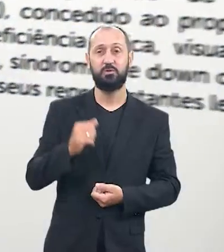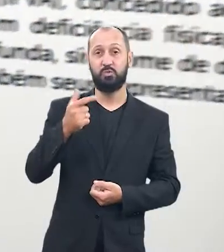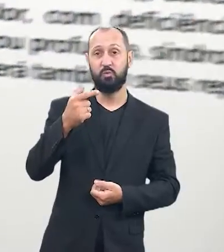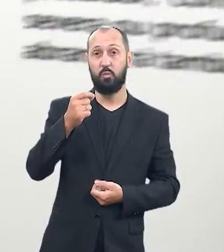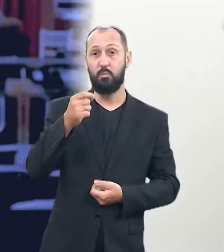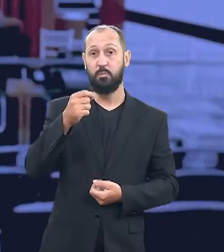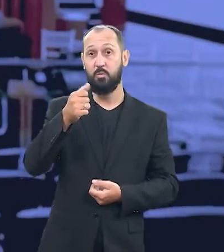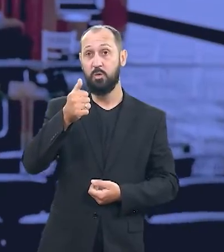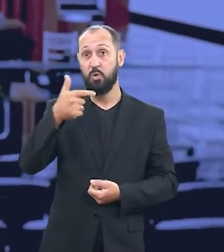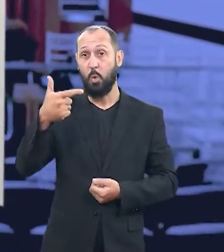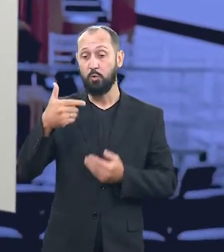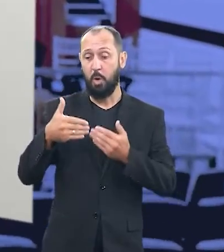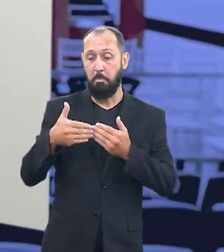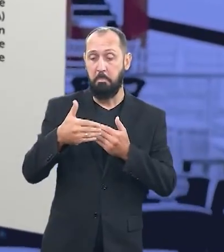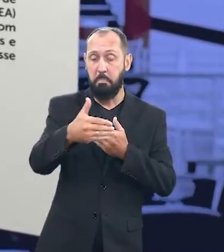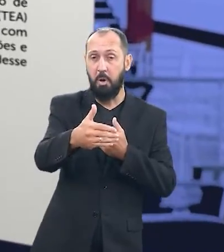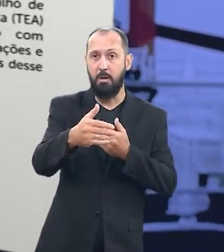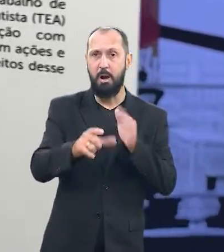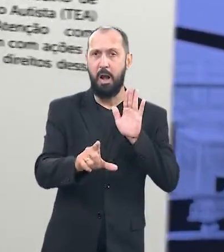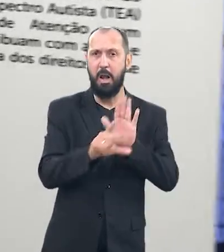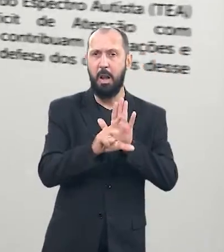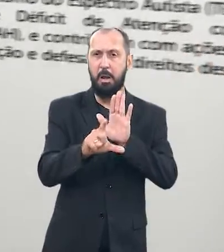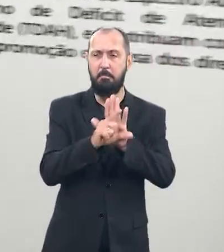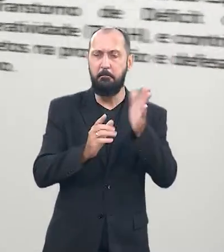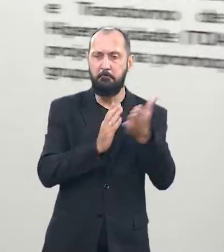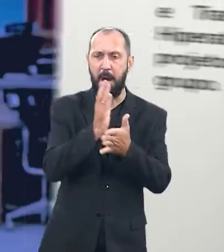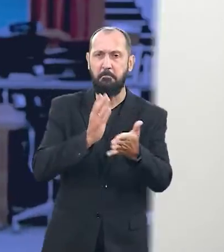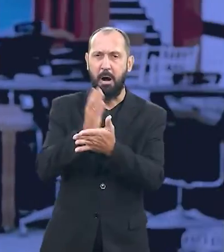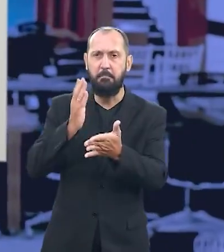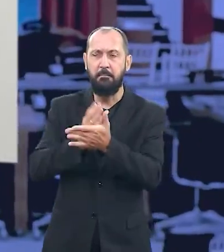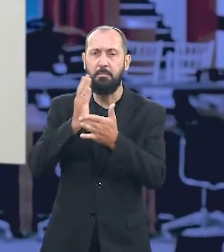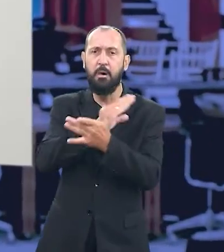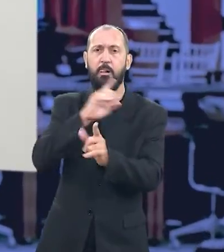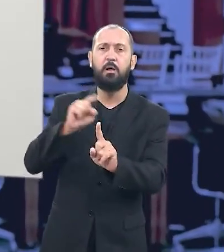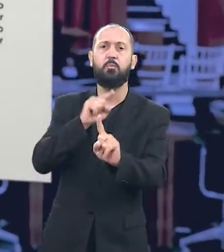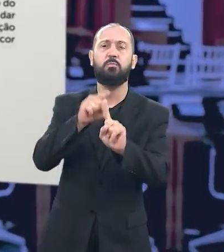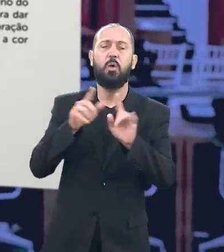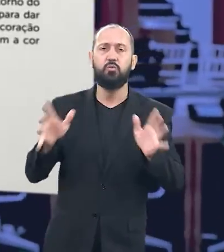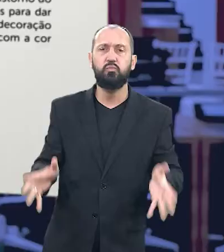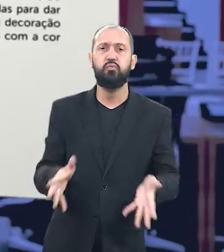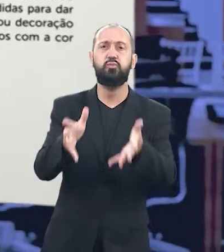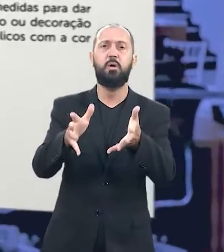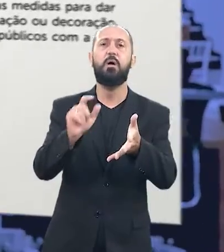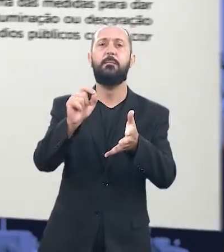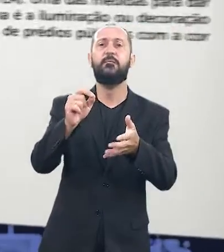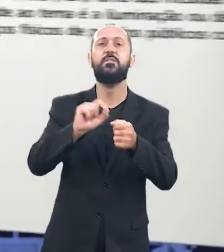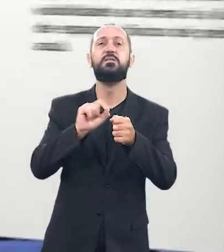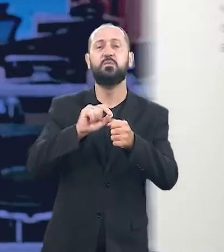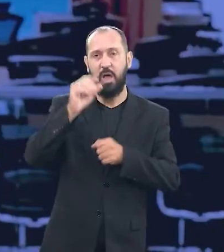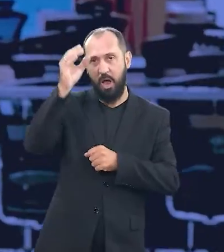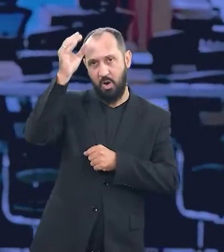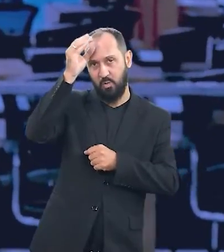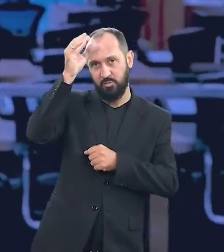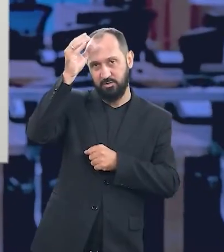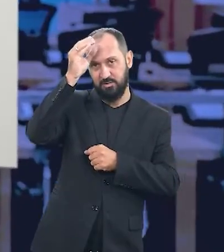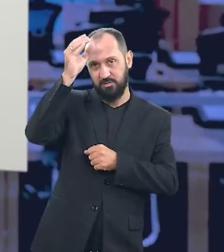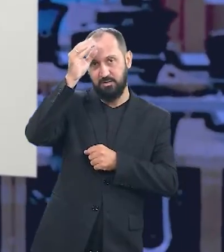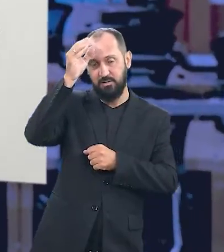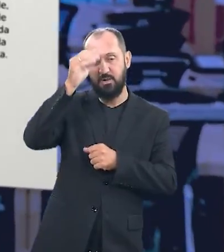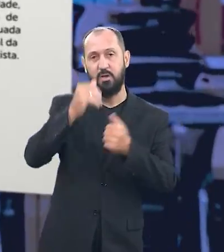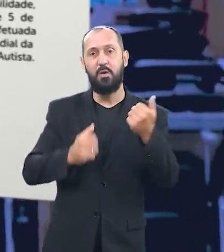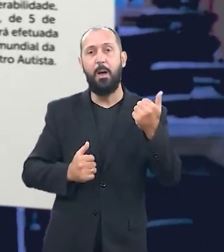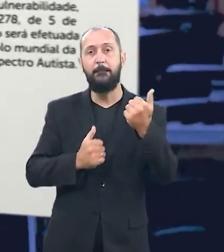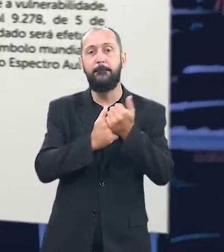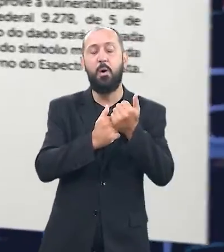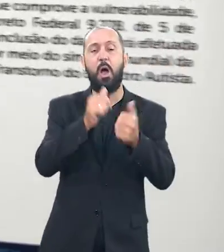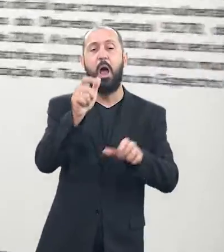Desde 2012, diversas leis foram aprovadas com o objetivo de promover a conscientização e